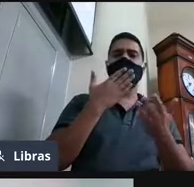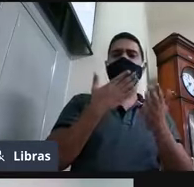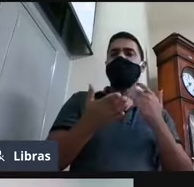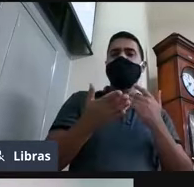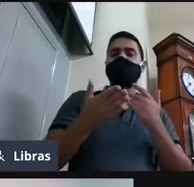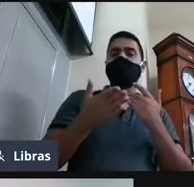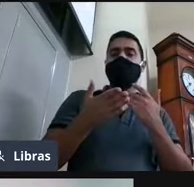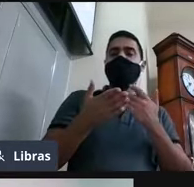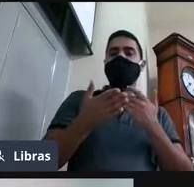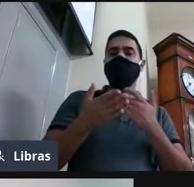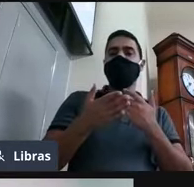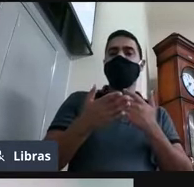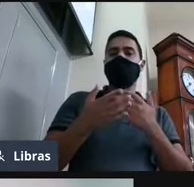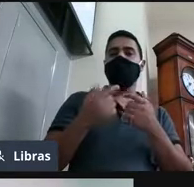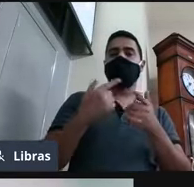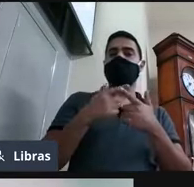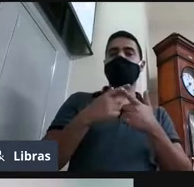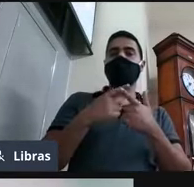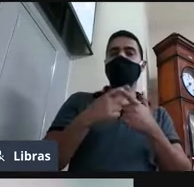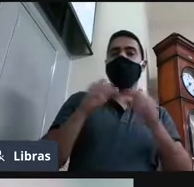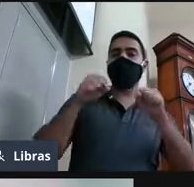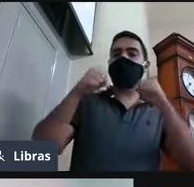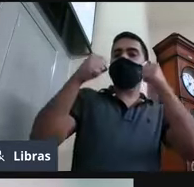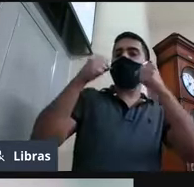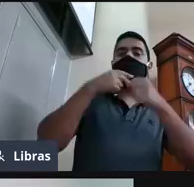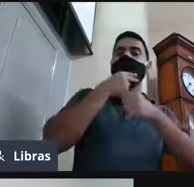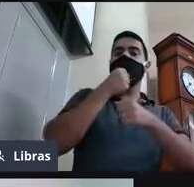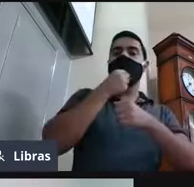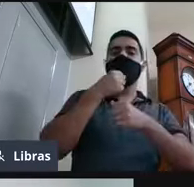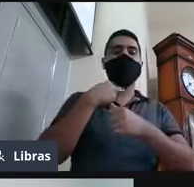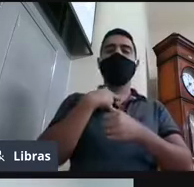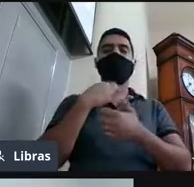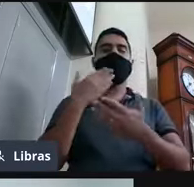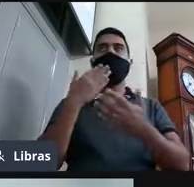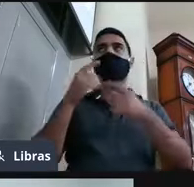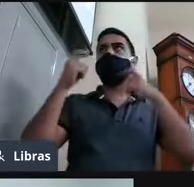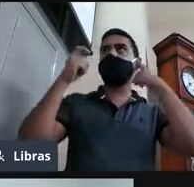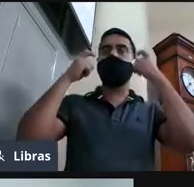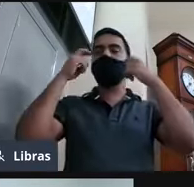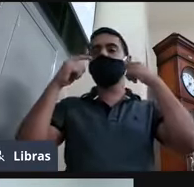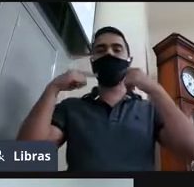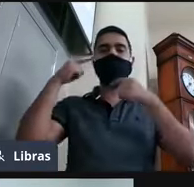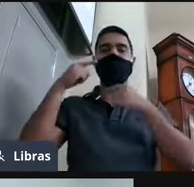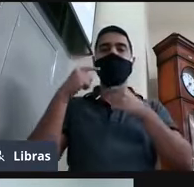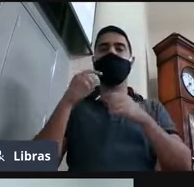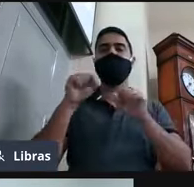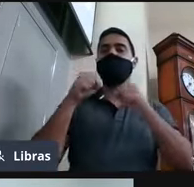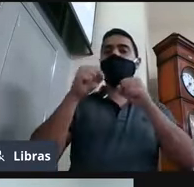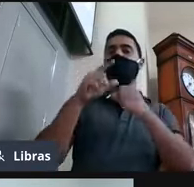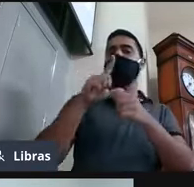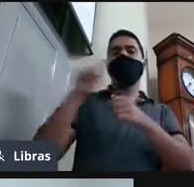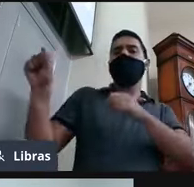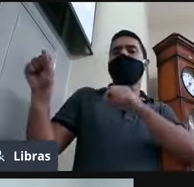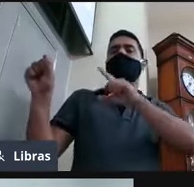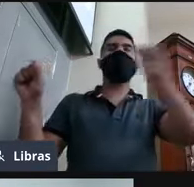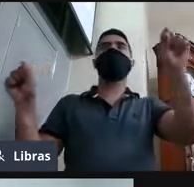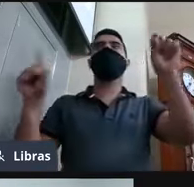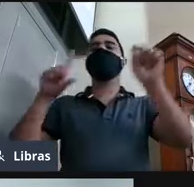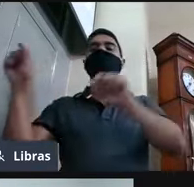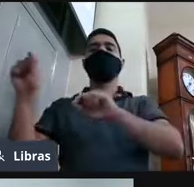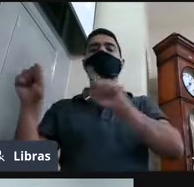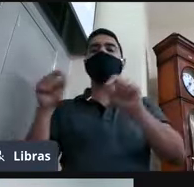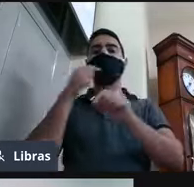a cabeça por causa de poder. E um homem não pode perder a cabeça. O poder é passageiro, Rafael. Ele vem e